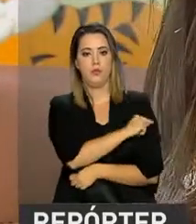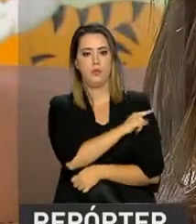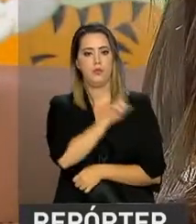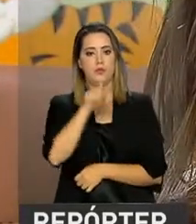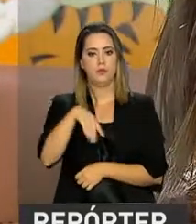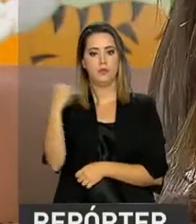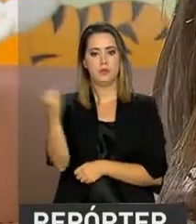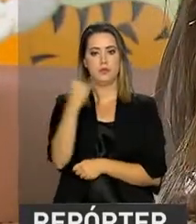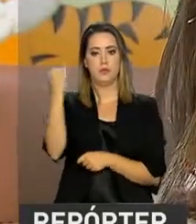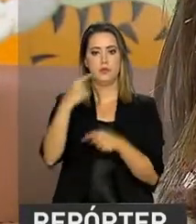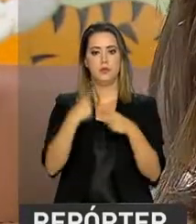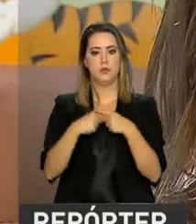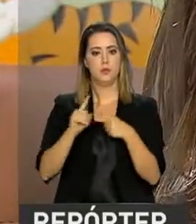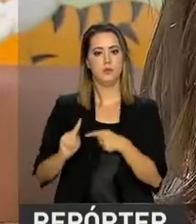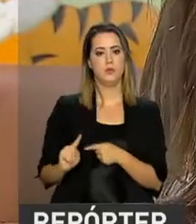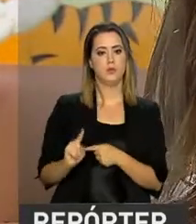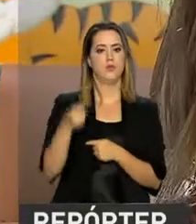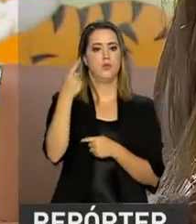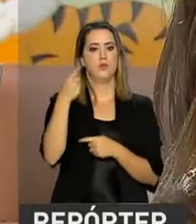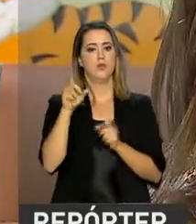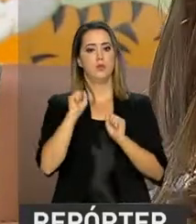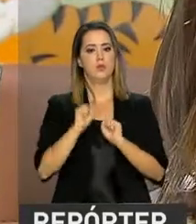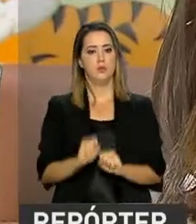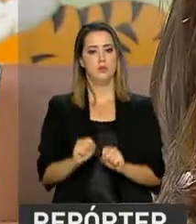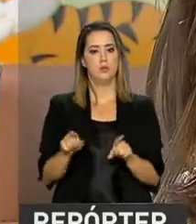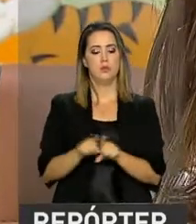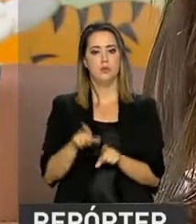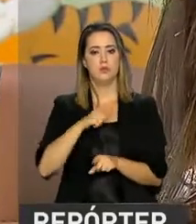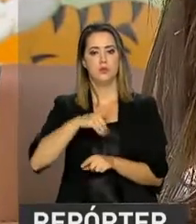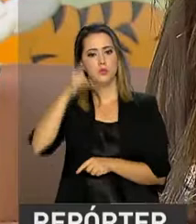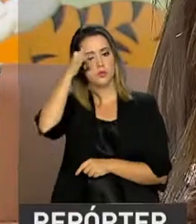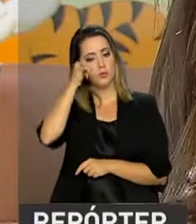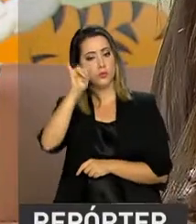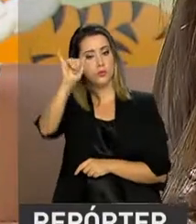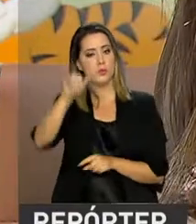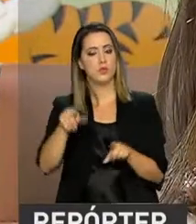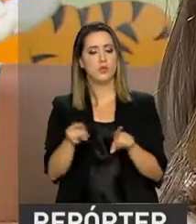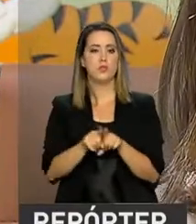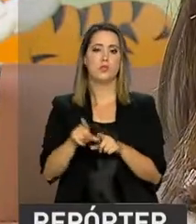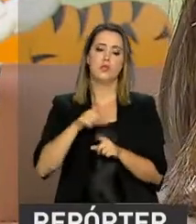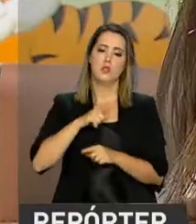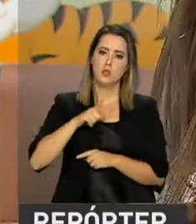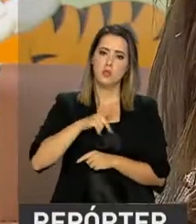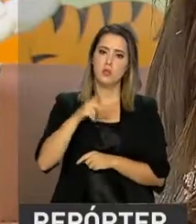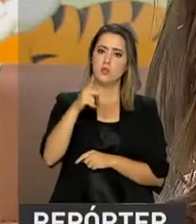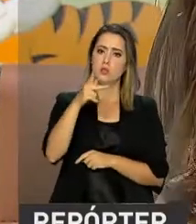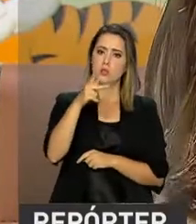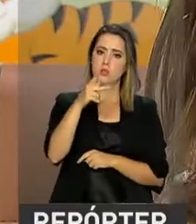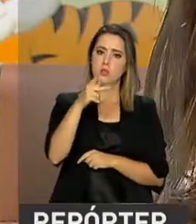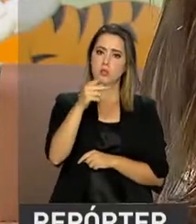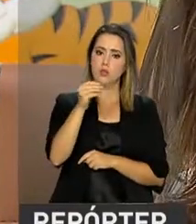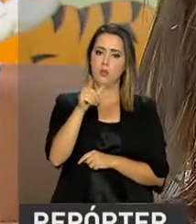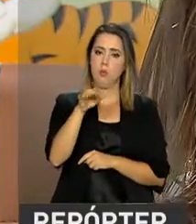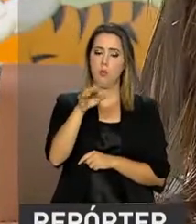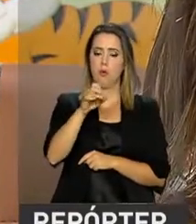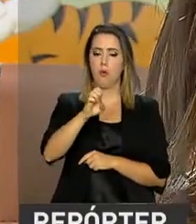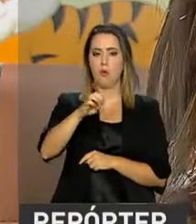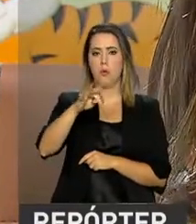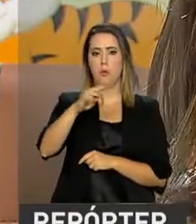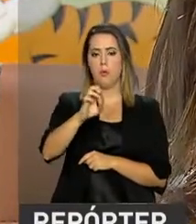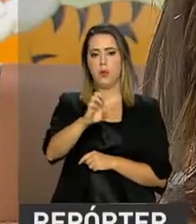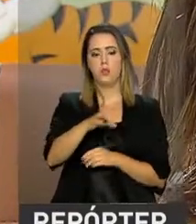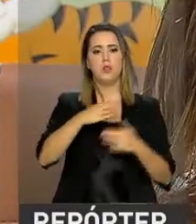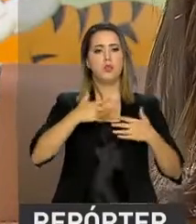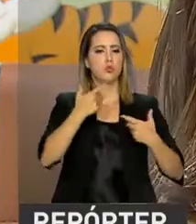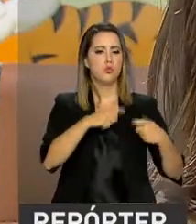é importante porque é a única forma que a gente tem de fazer essa prevenção. A gente tem a poliomielite em alguns países, então acabam